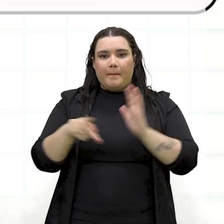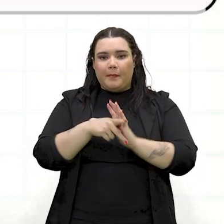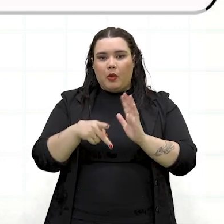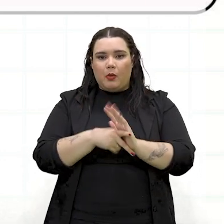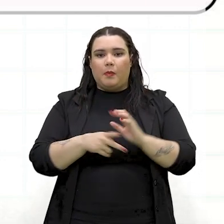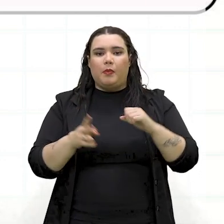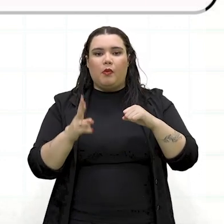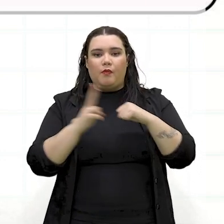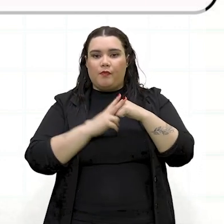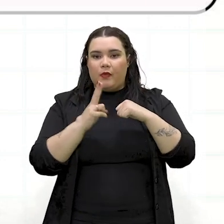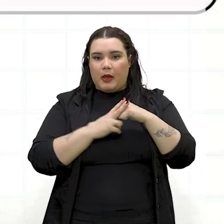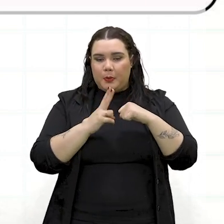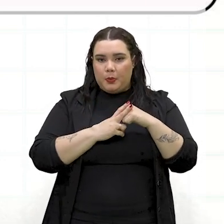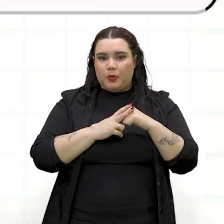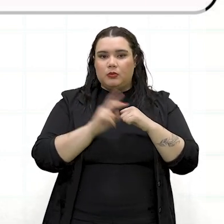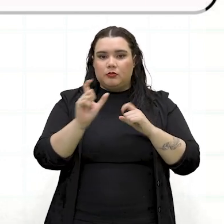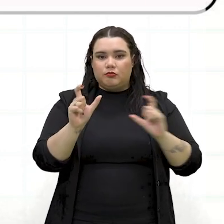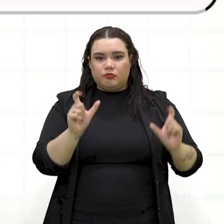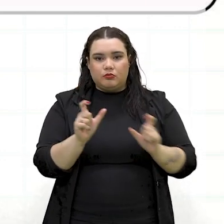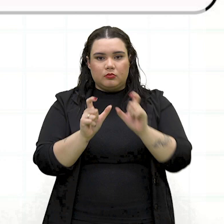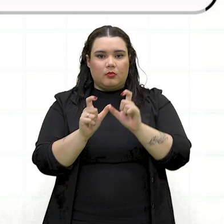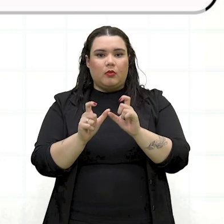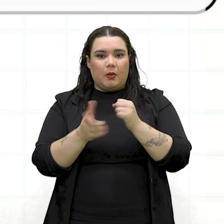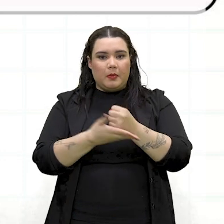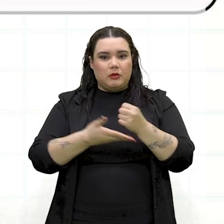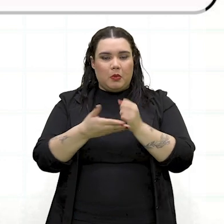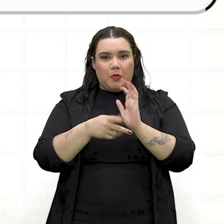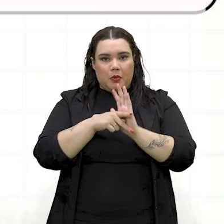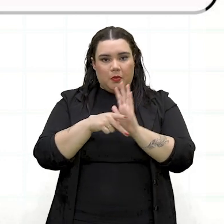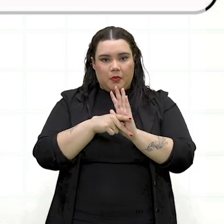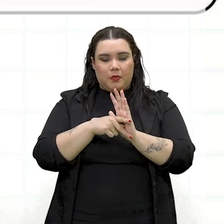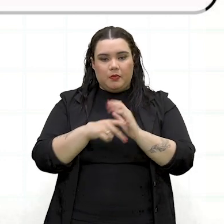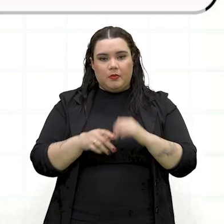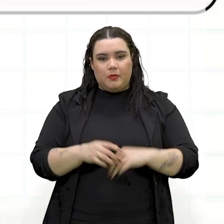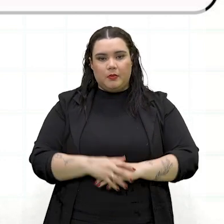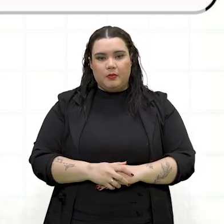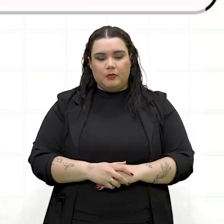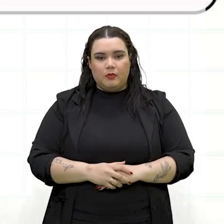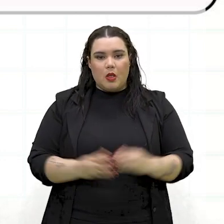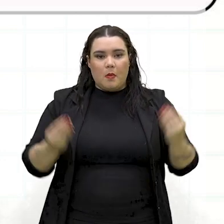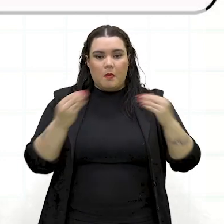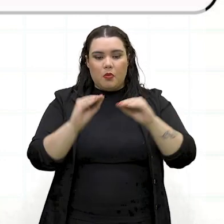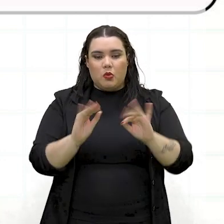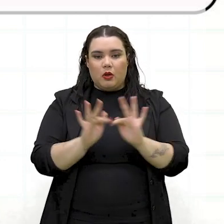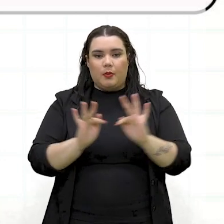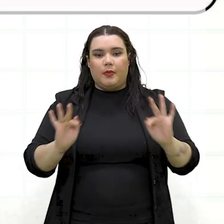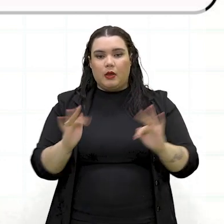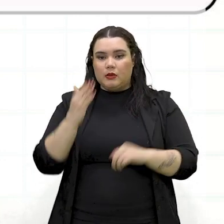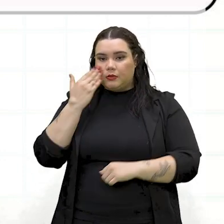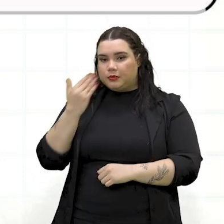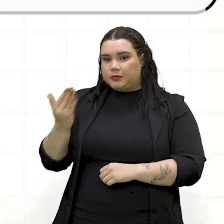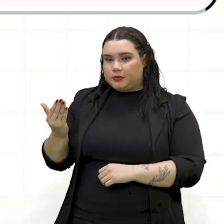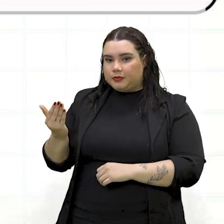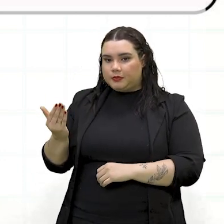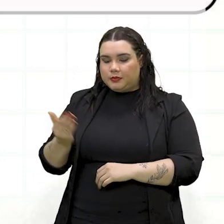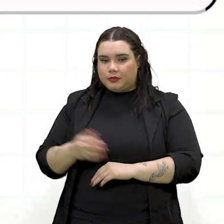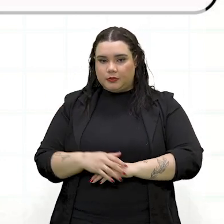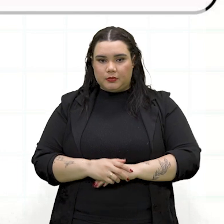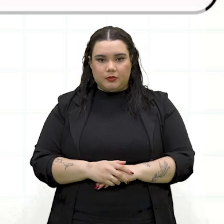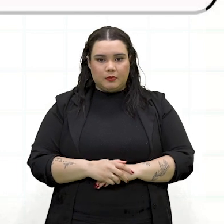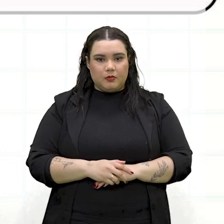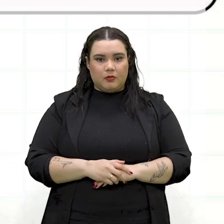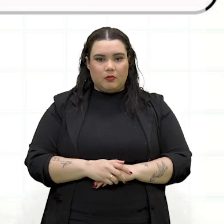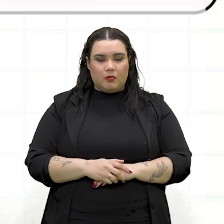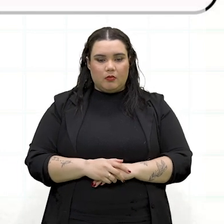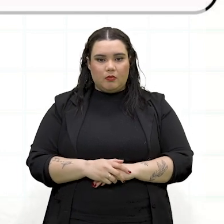base do verbo, ok? Aí você vai fazer o quê? Usa o can quando você quer